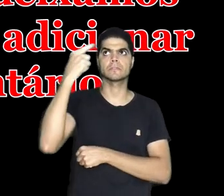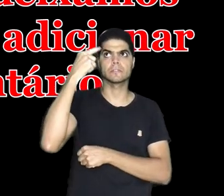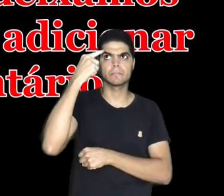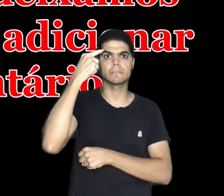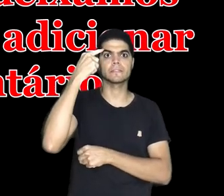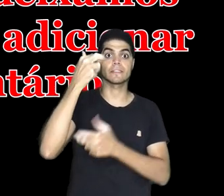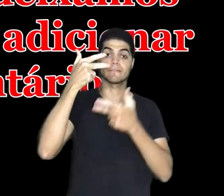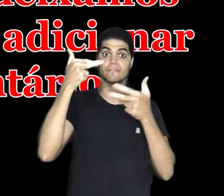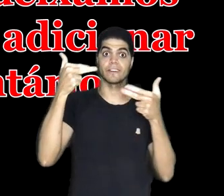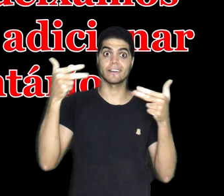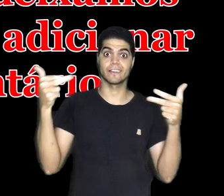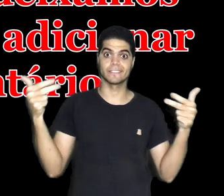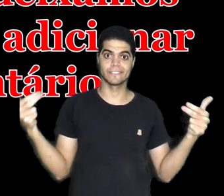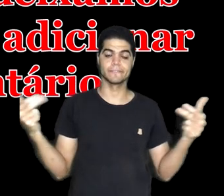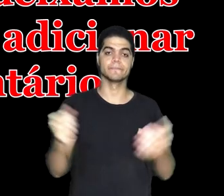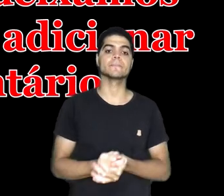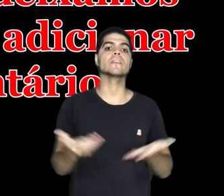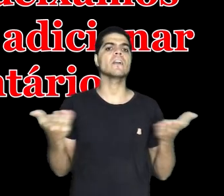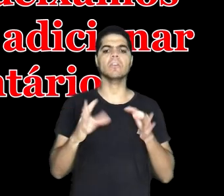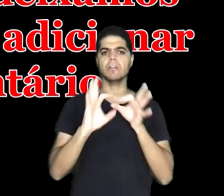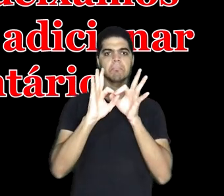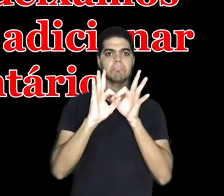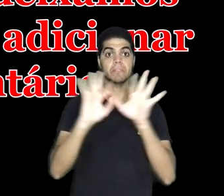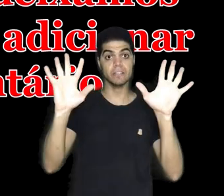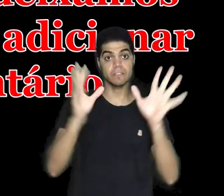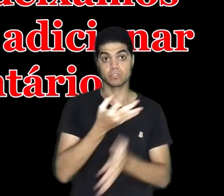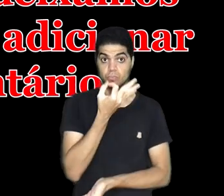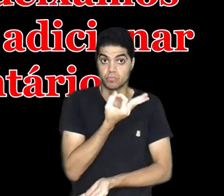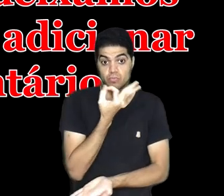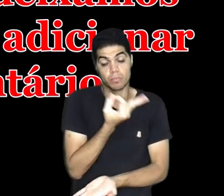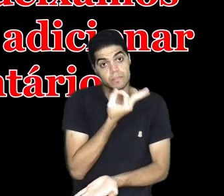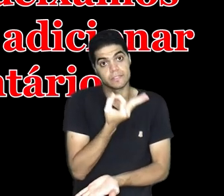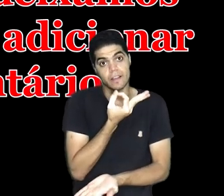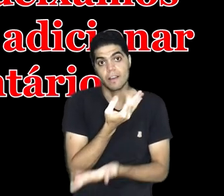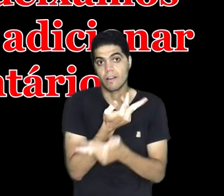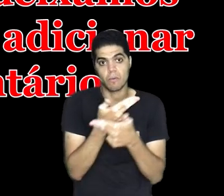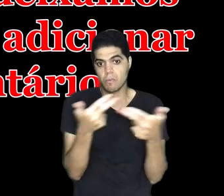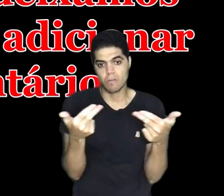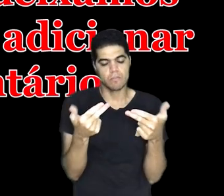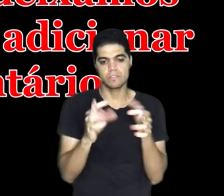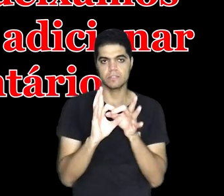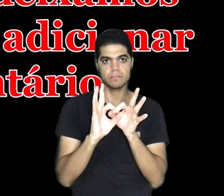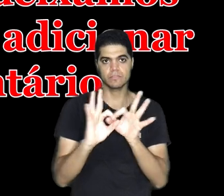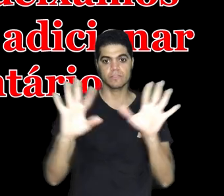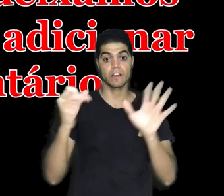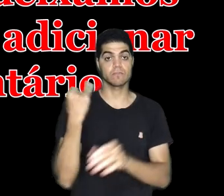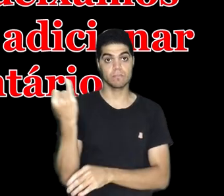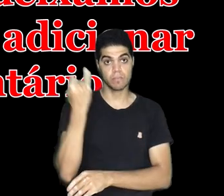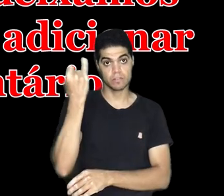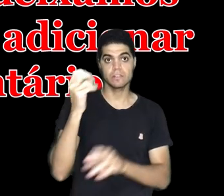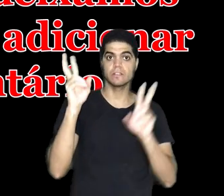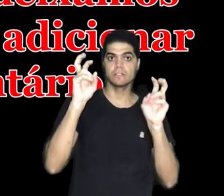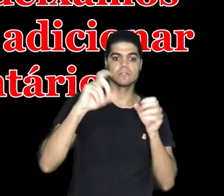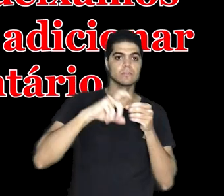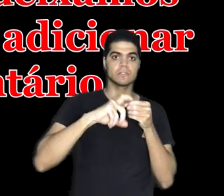pensar em várias questões. E deixamos o espaço aberto, caso tu queira comentar alguma última coisa importante